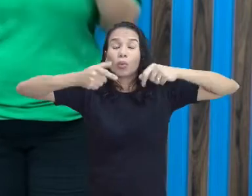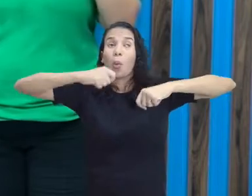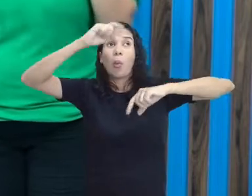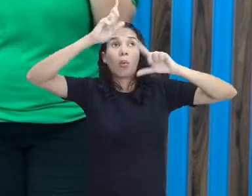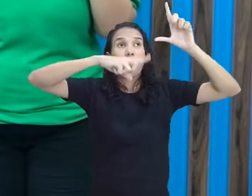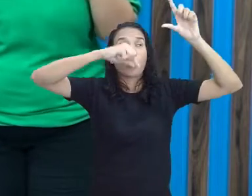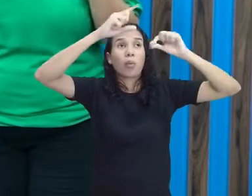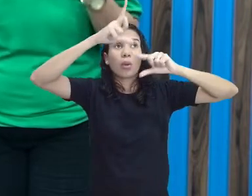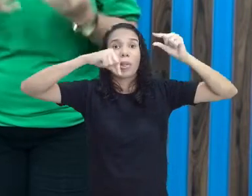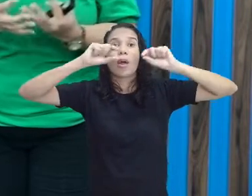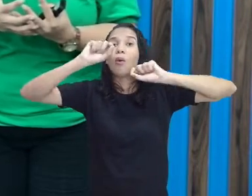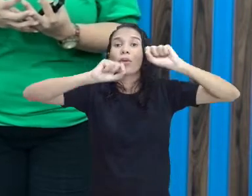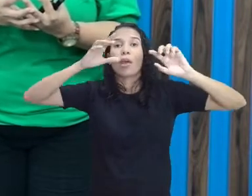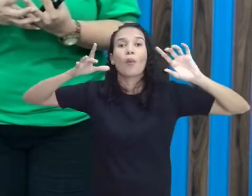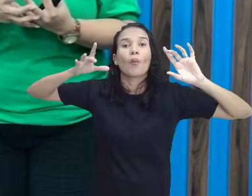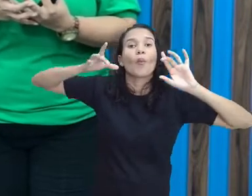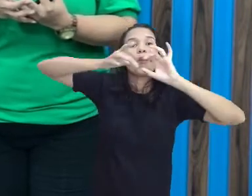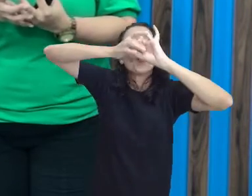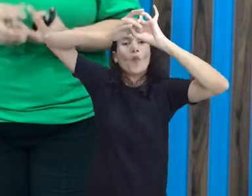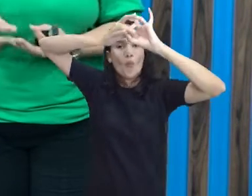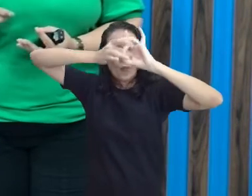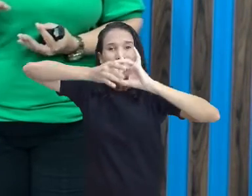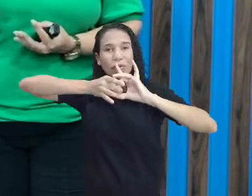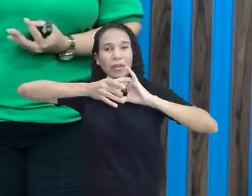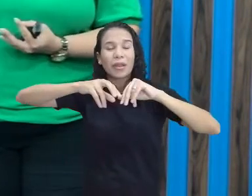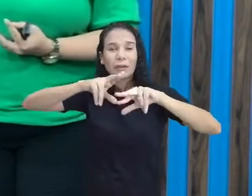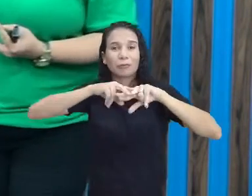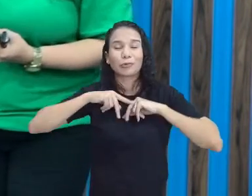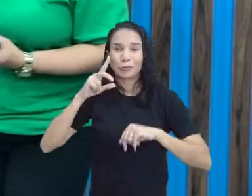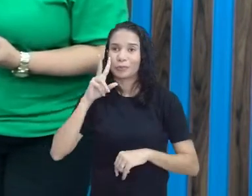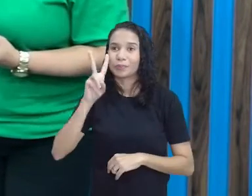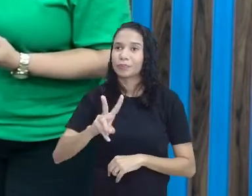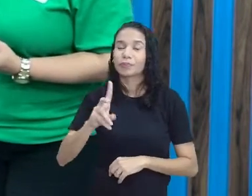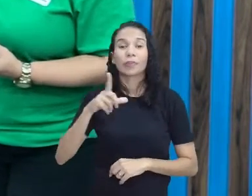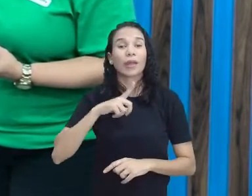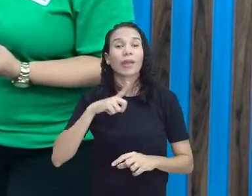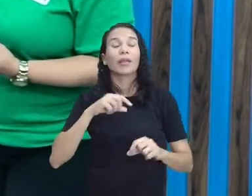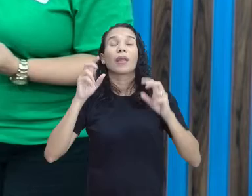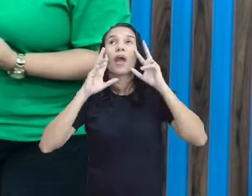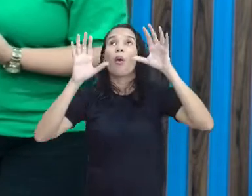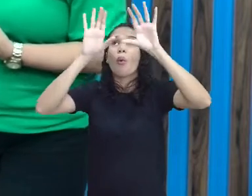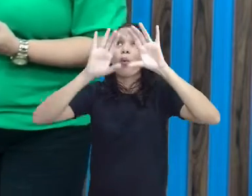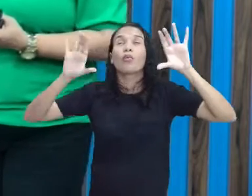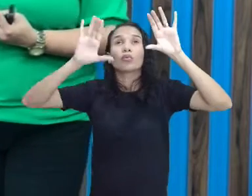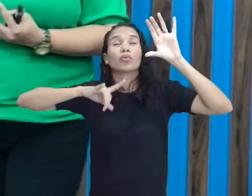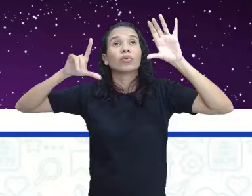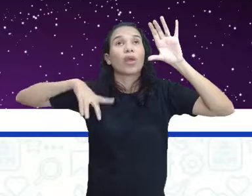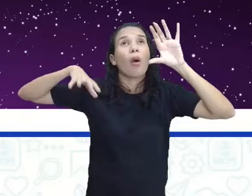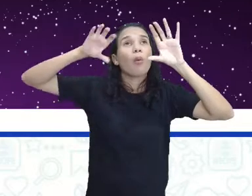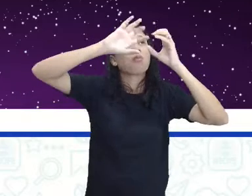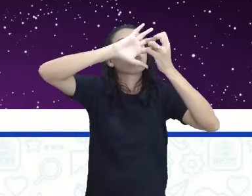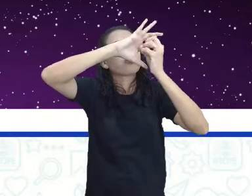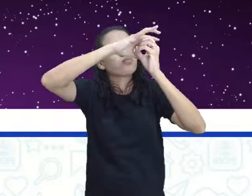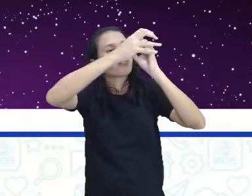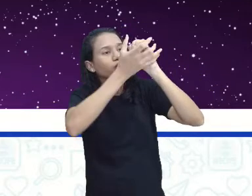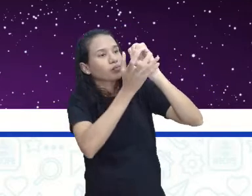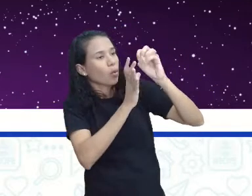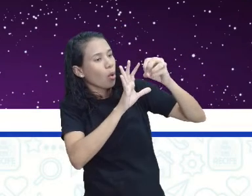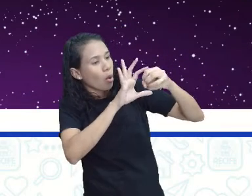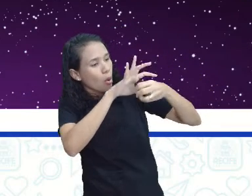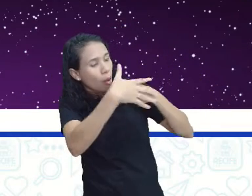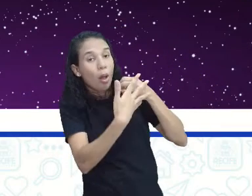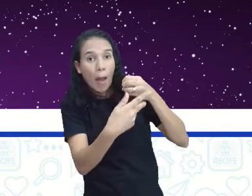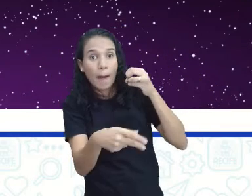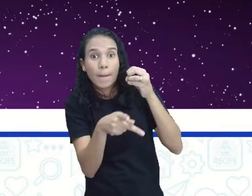estrelas unidas, tá certo? Então, ó, corpos celestes que têm luz própria,